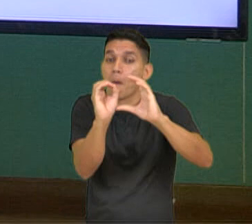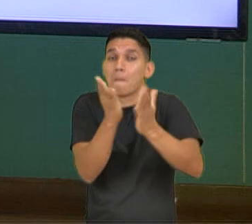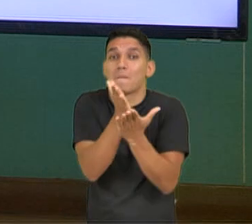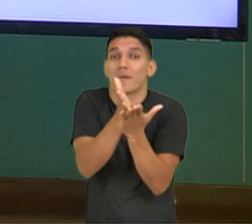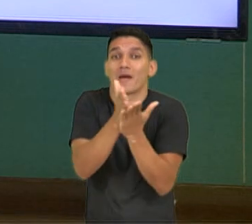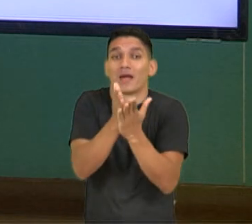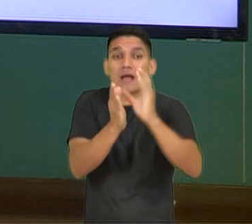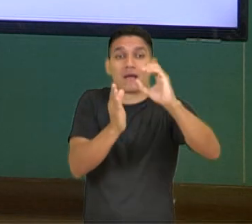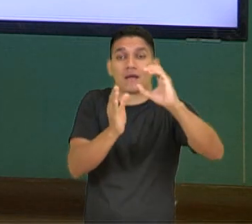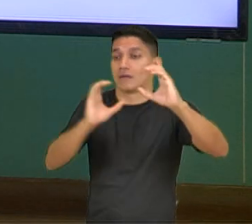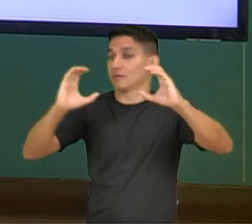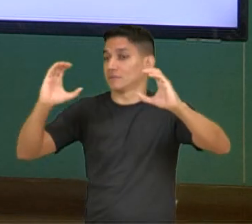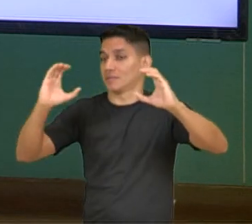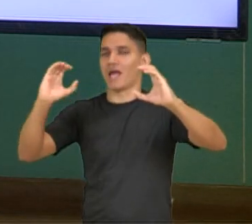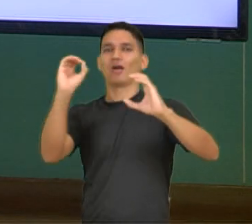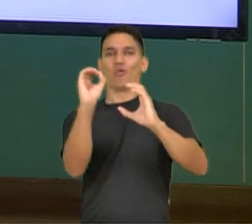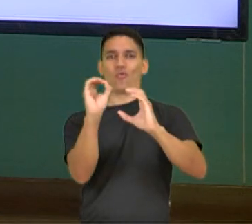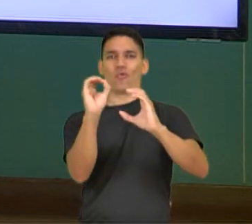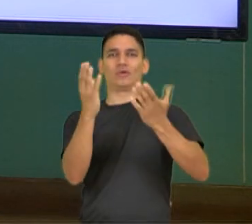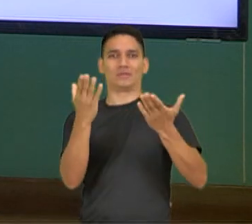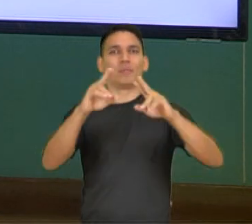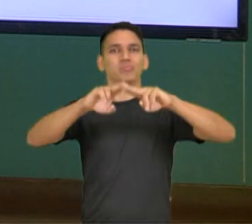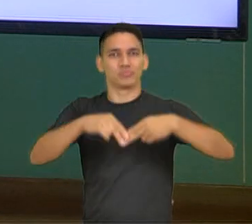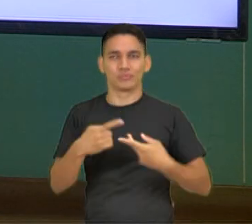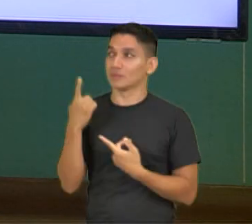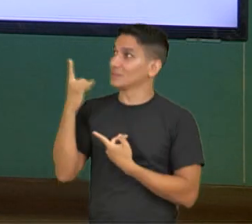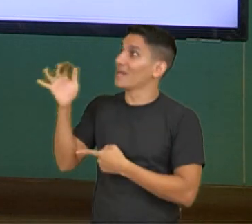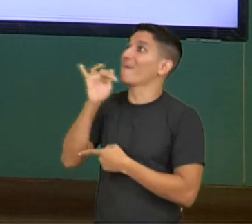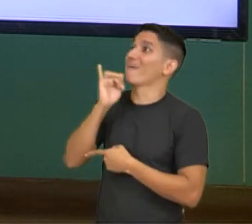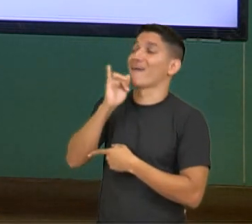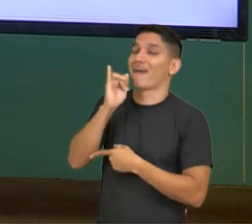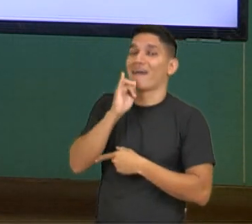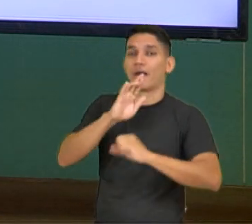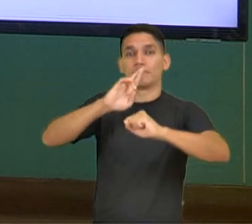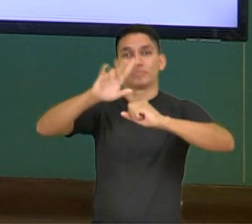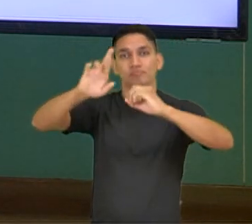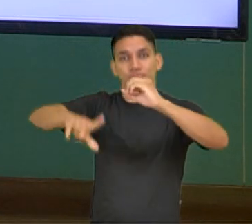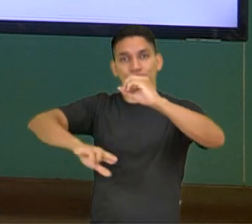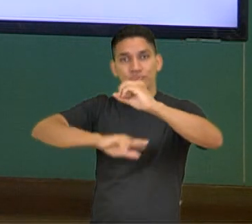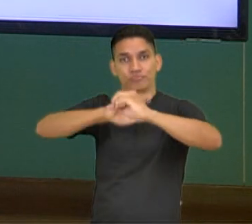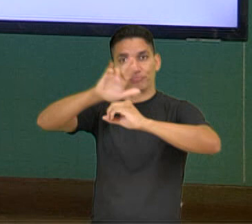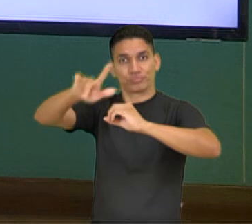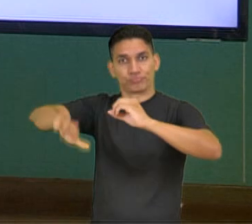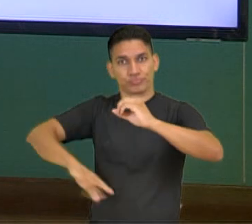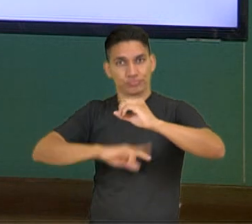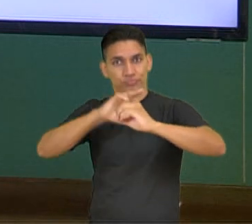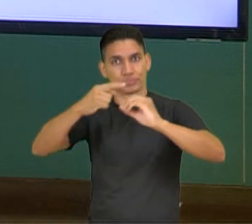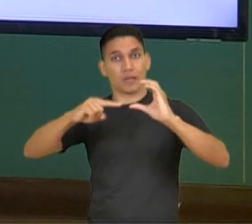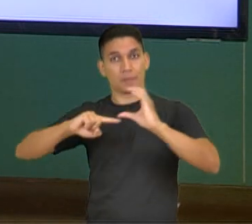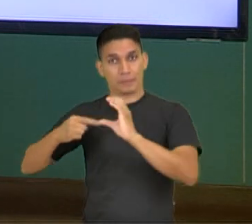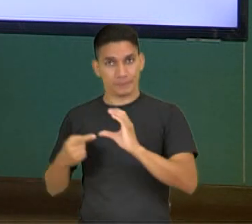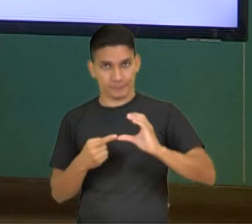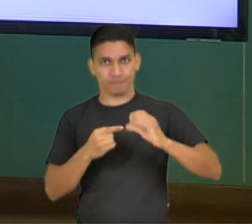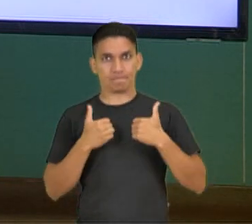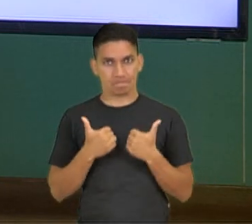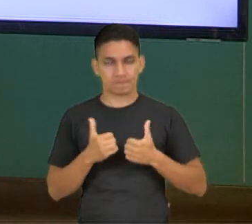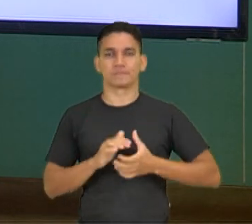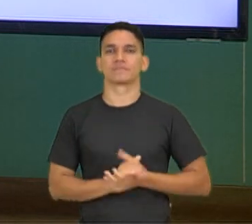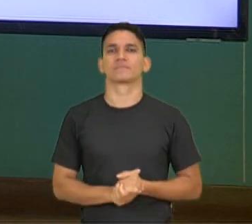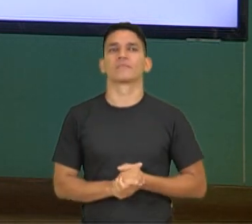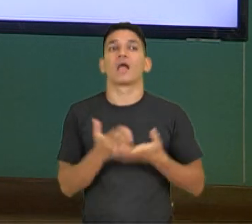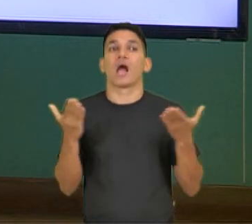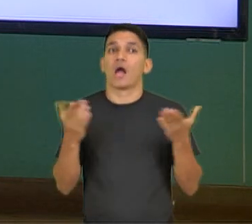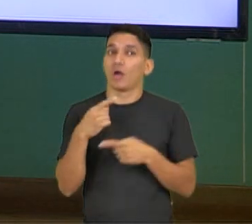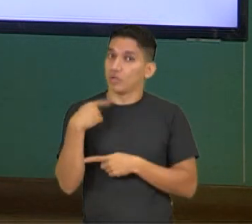dois carboninhos. Então, aqui nós temos exemplos de cadeias carbônicas heterocíclicas. Muito bem,